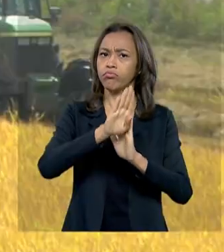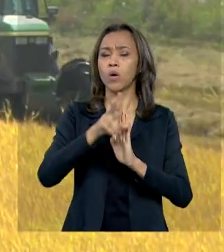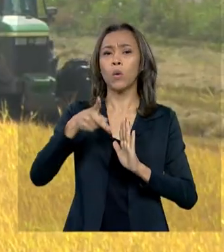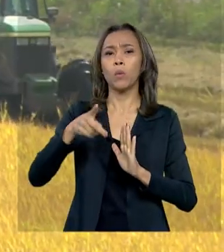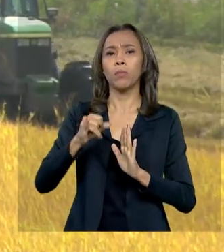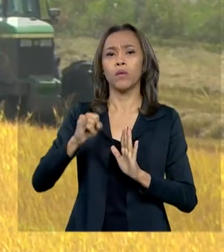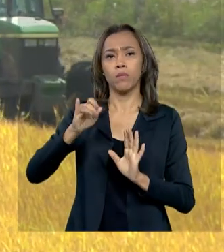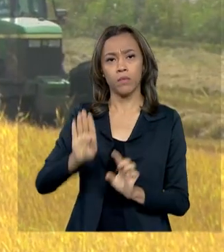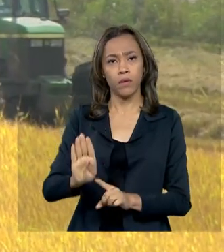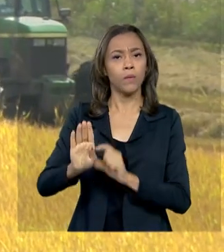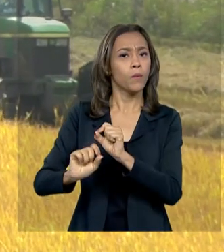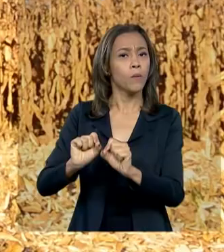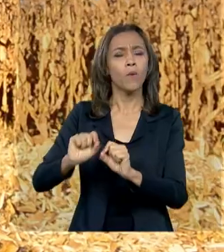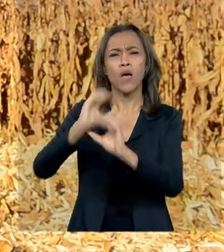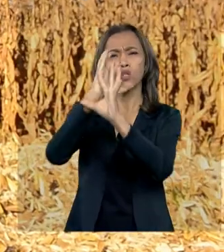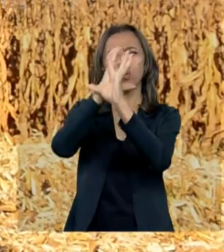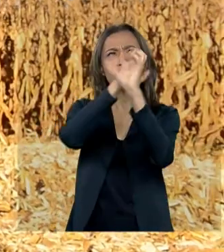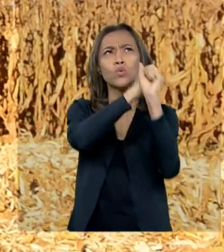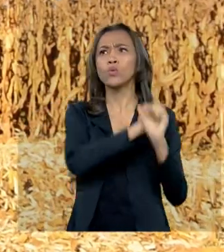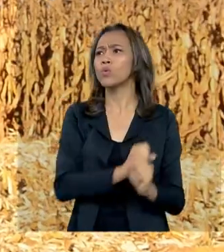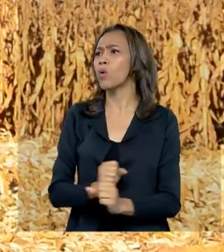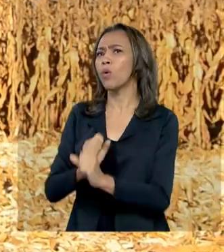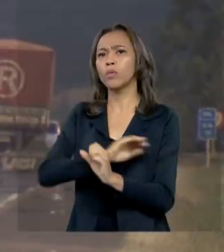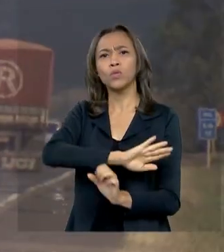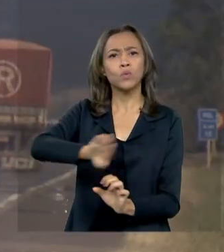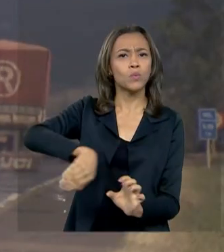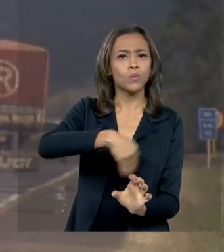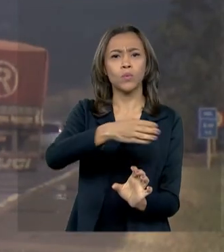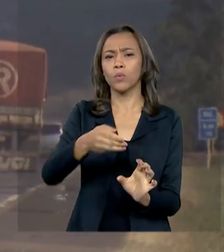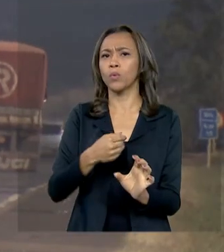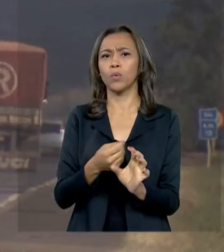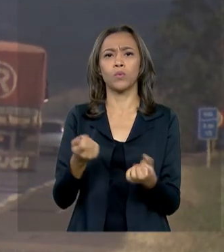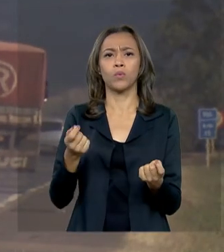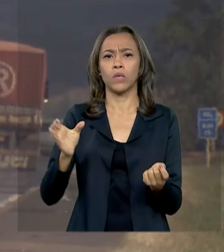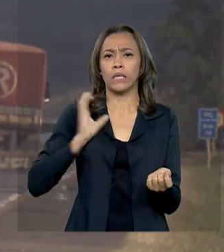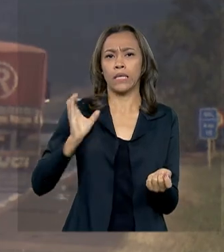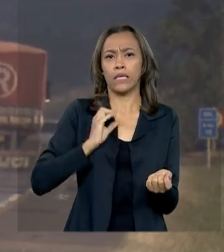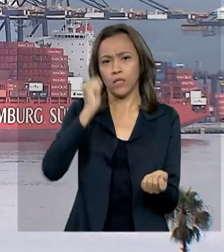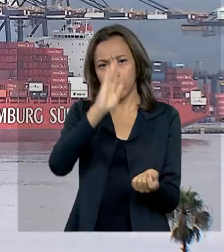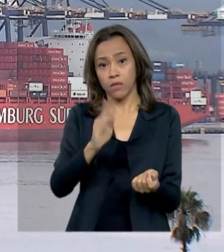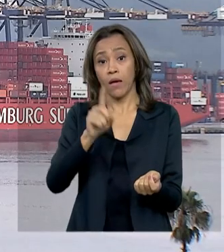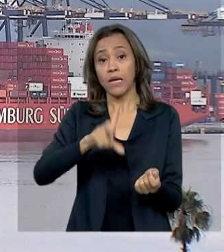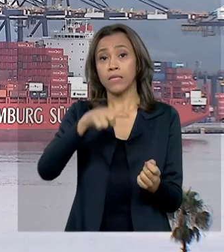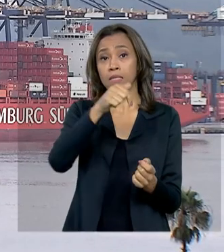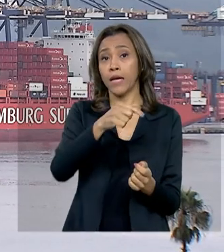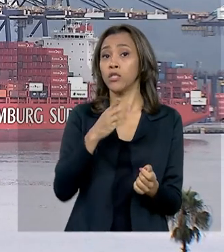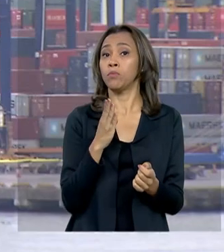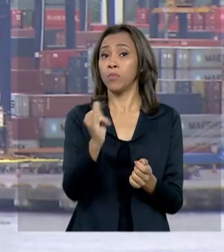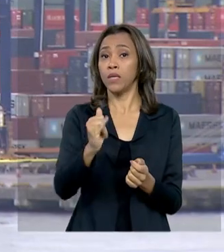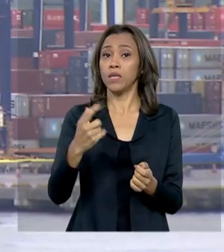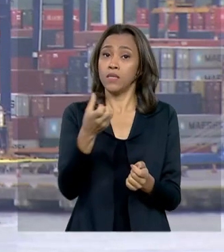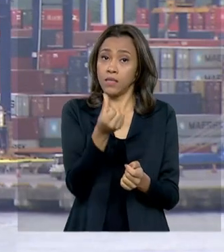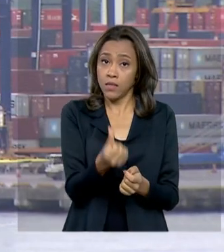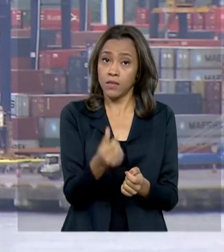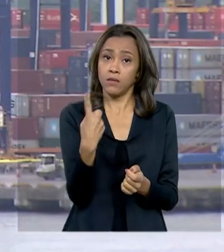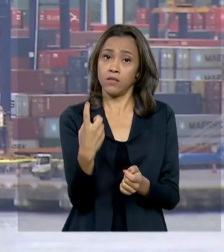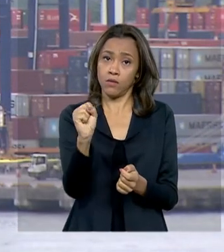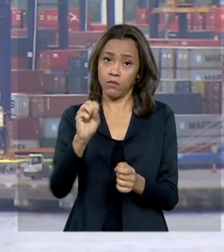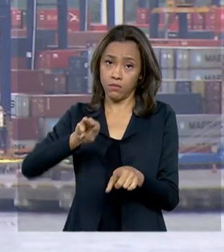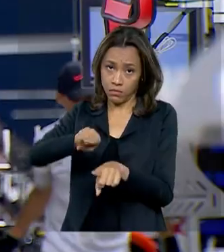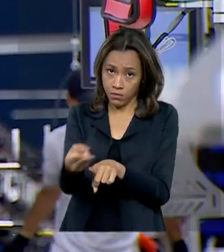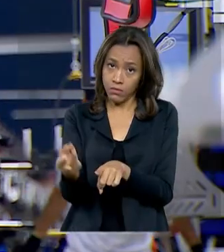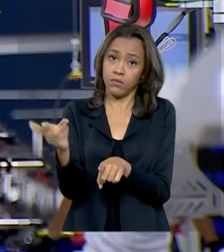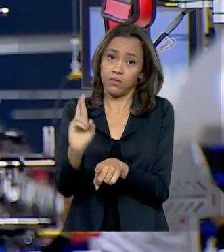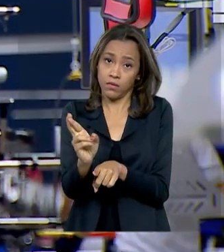Produto Interno Bruto, que é a soma das riquezas produzidas no país, deve somar R$ 7,618 bilhões.